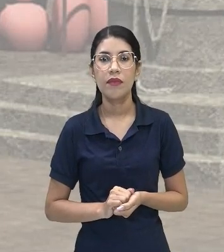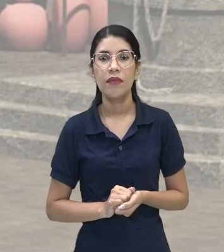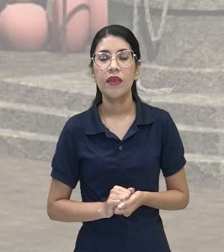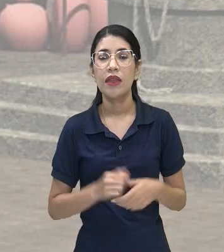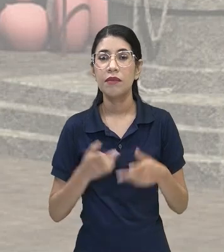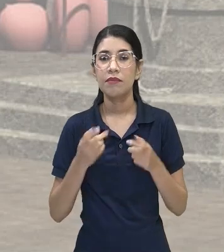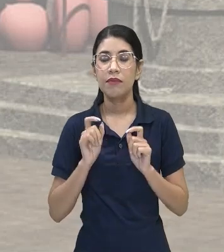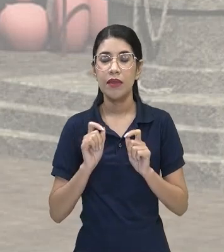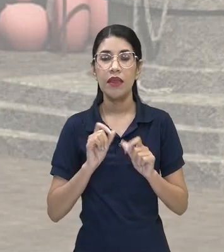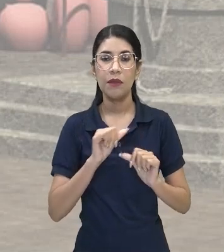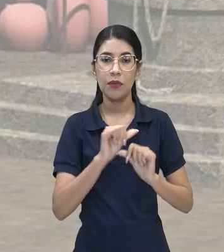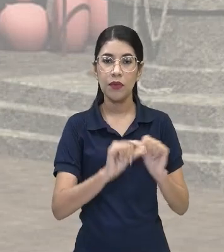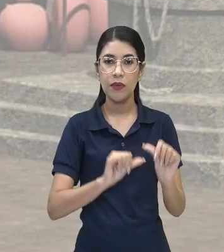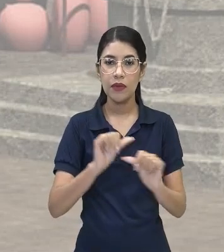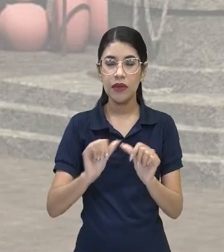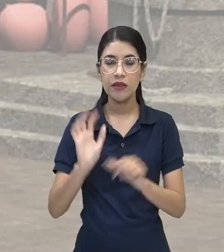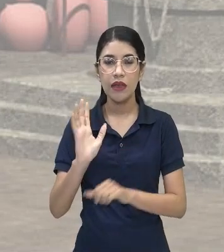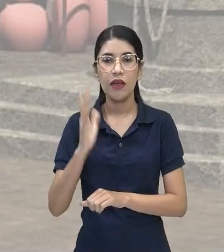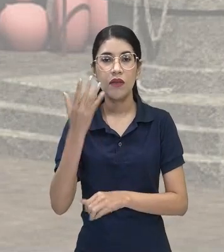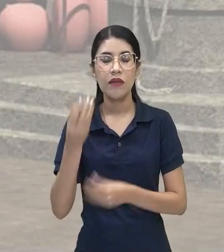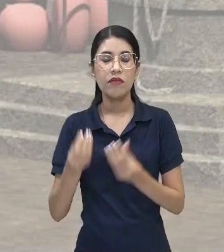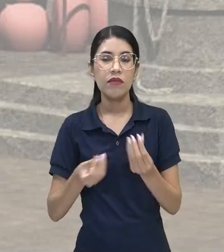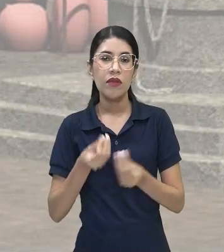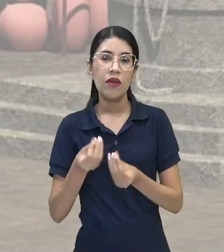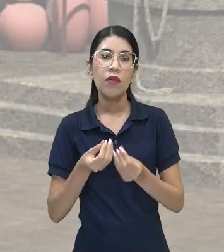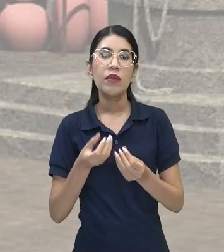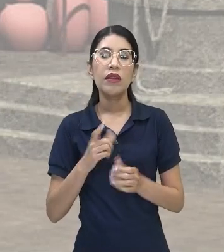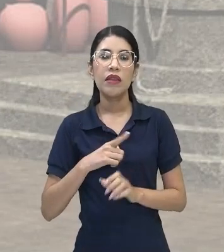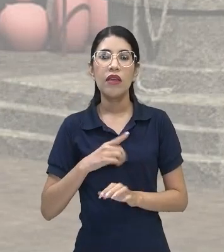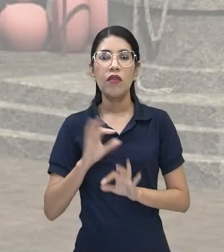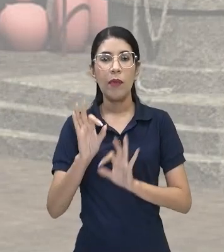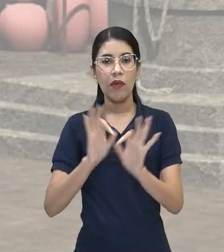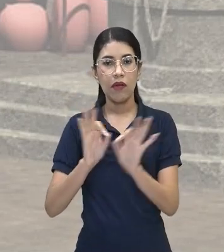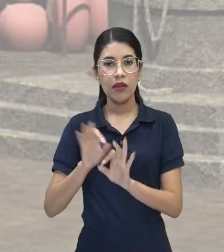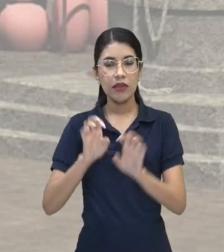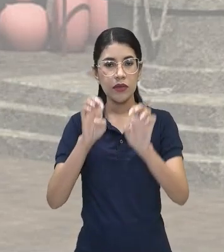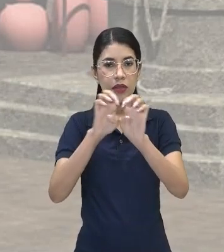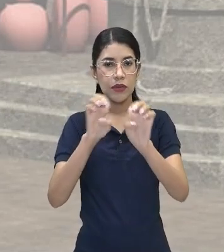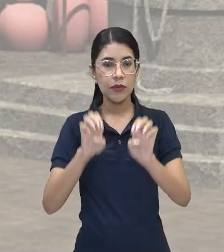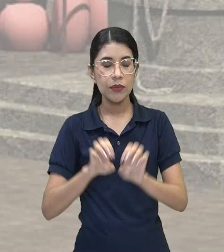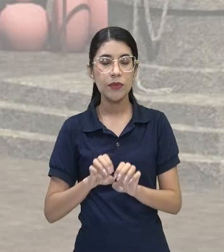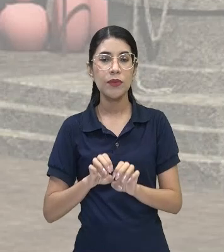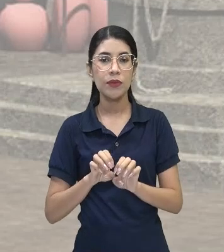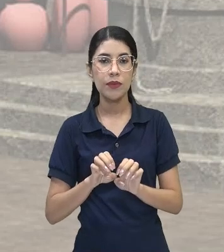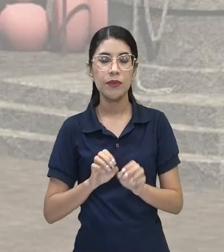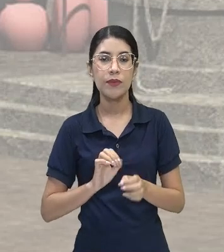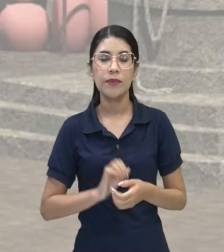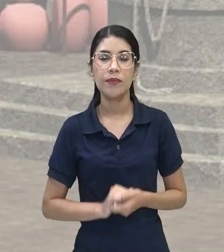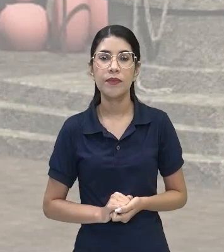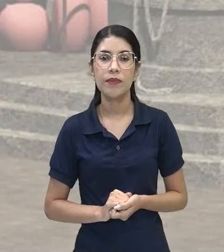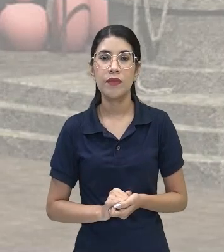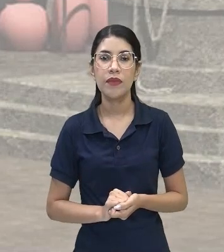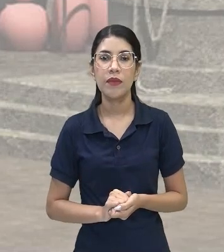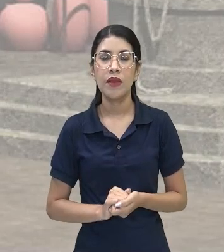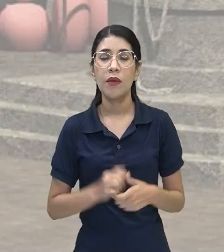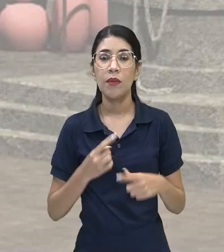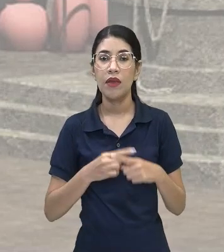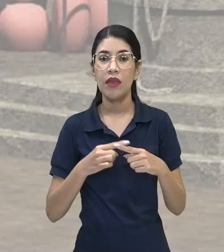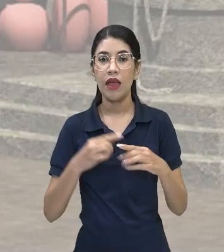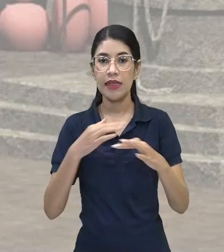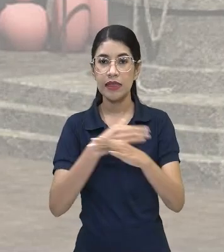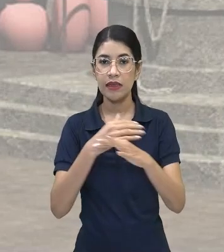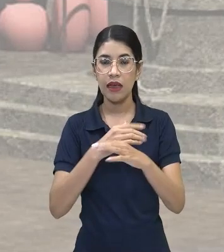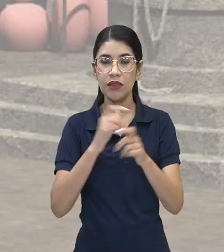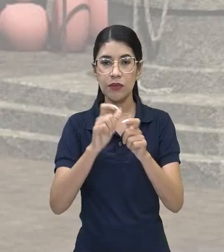mudanças elas estão ocorrendo ali de forma estrutural a ponto de algo que será a urbanização ali